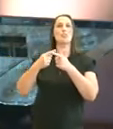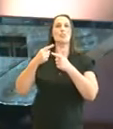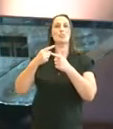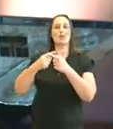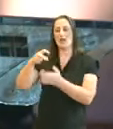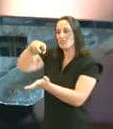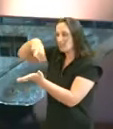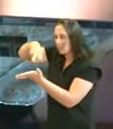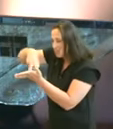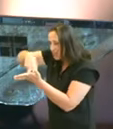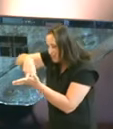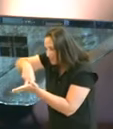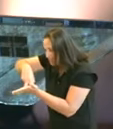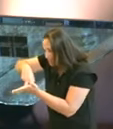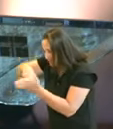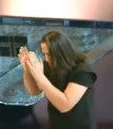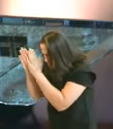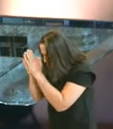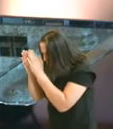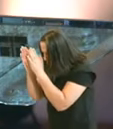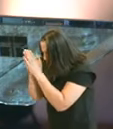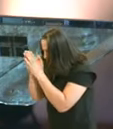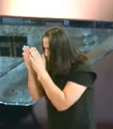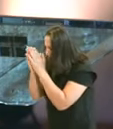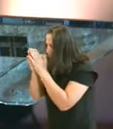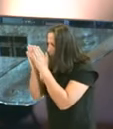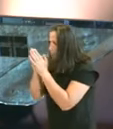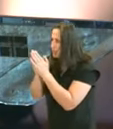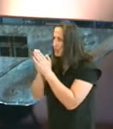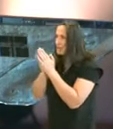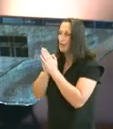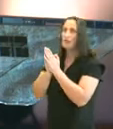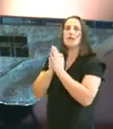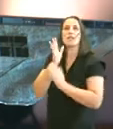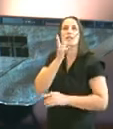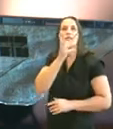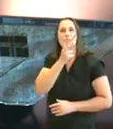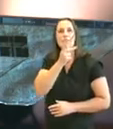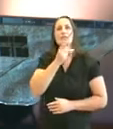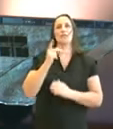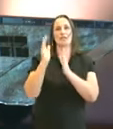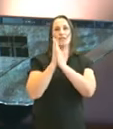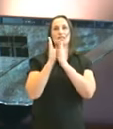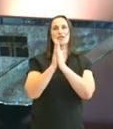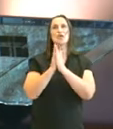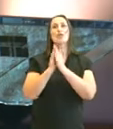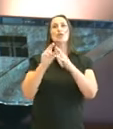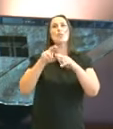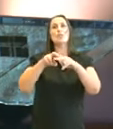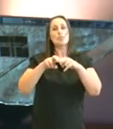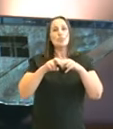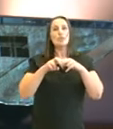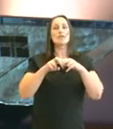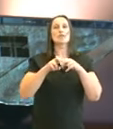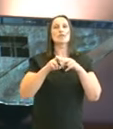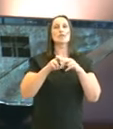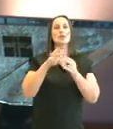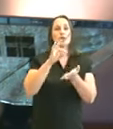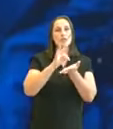períodos em que eles ficavam dobrados em oração. E é por isso que Tiago começa o seu